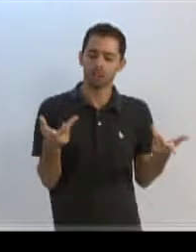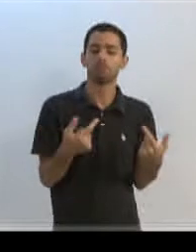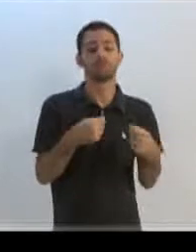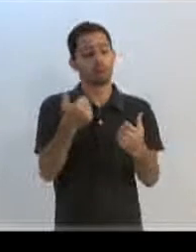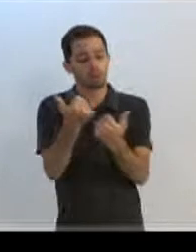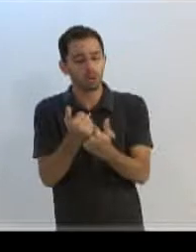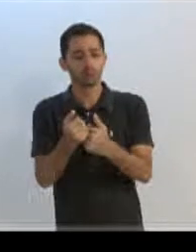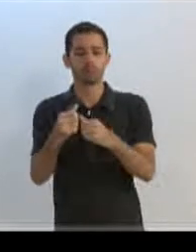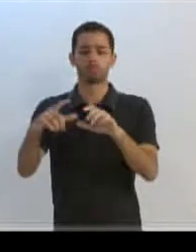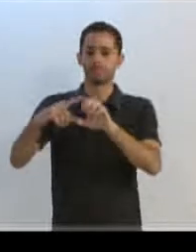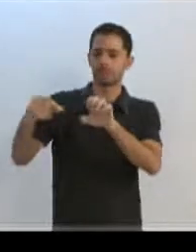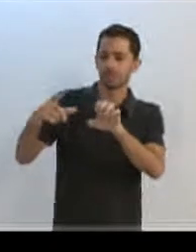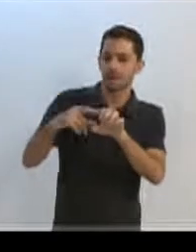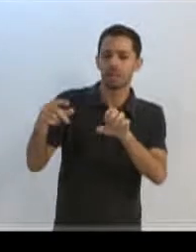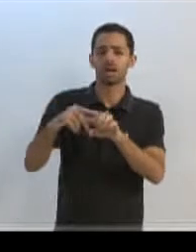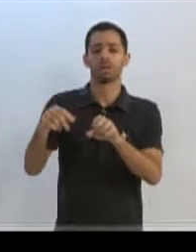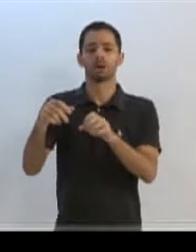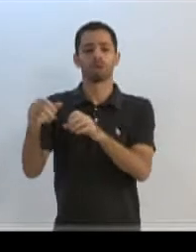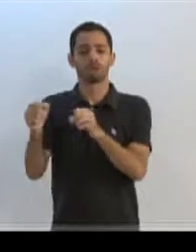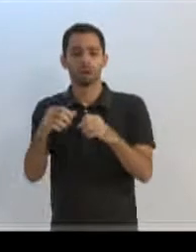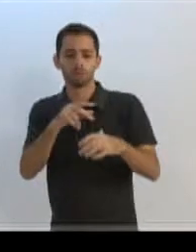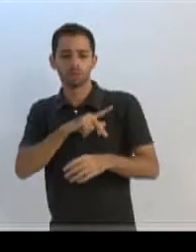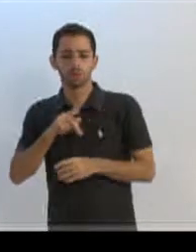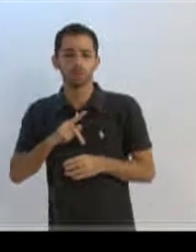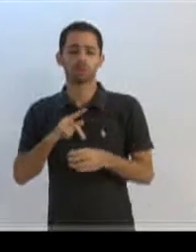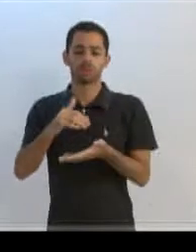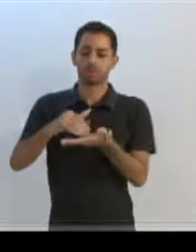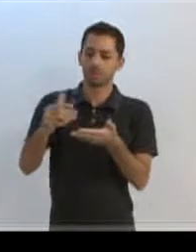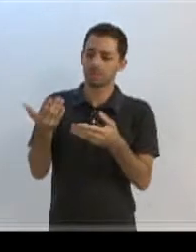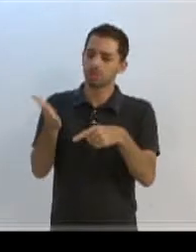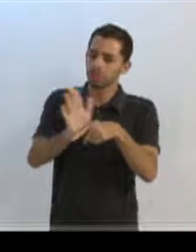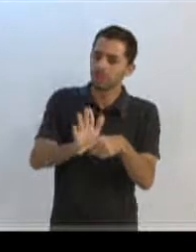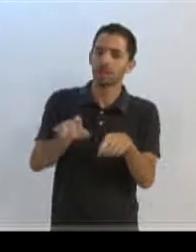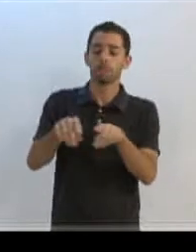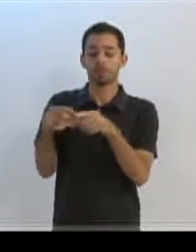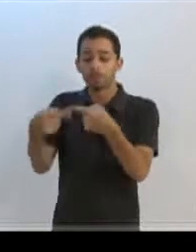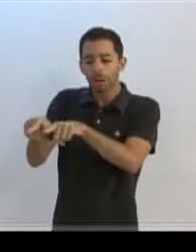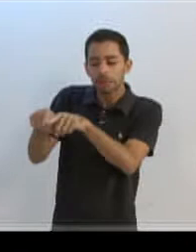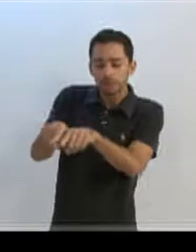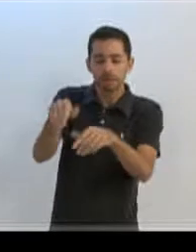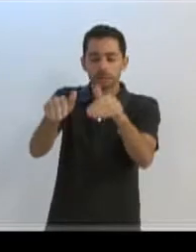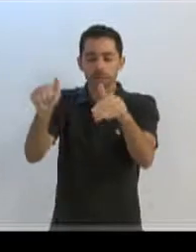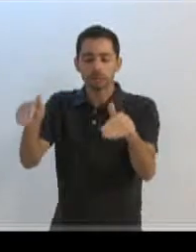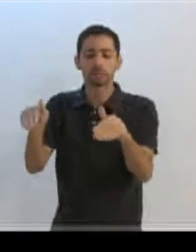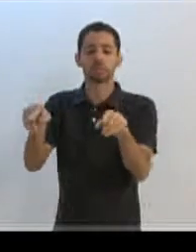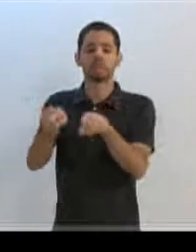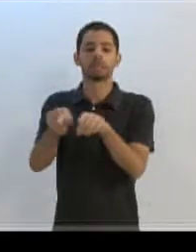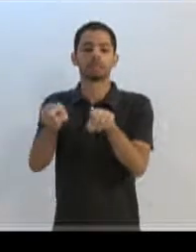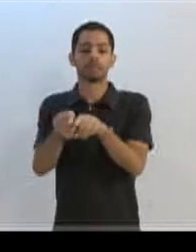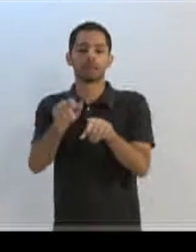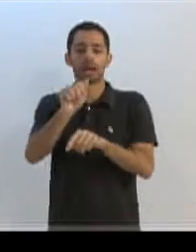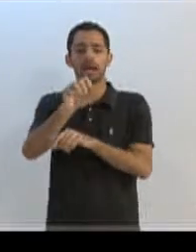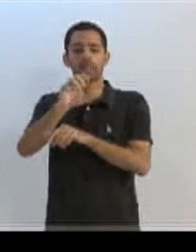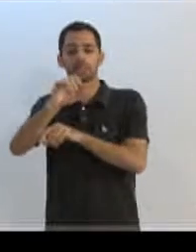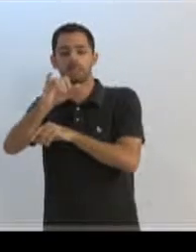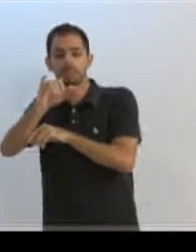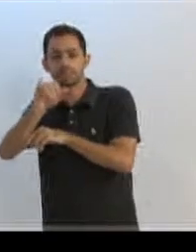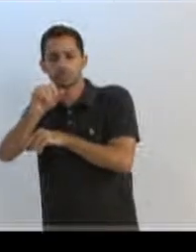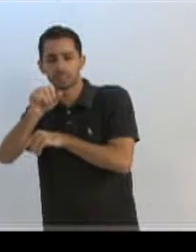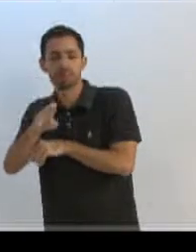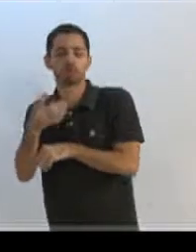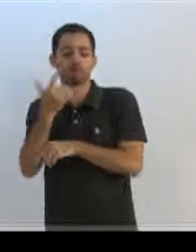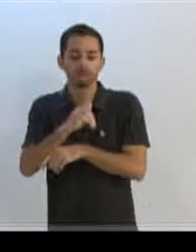empresários do poder público da secretaria de saúde e assistência social precisa de parcerias é quem sabe assim inclusive ajudando ações